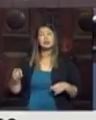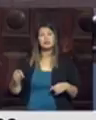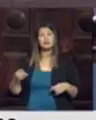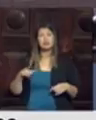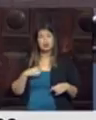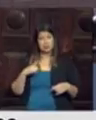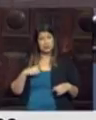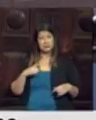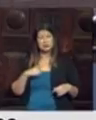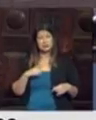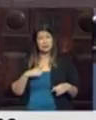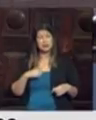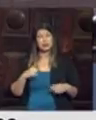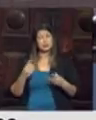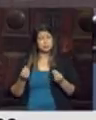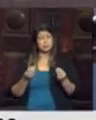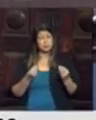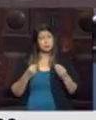infestadas